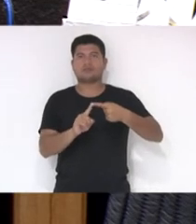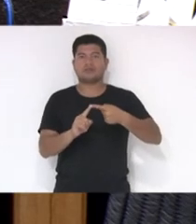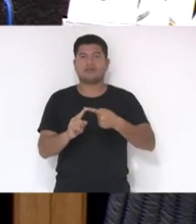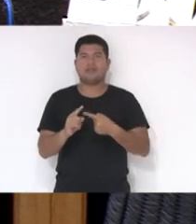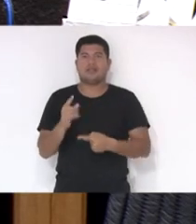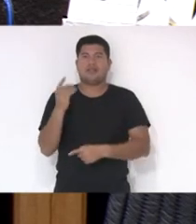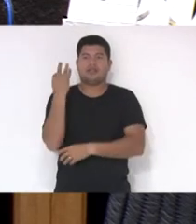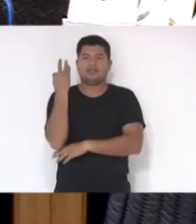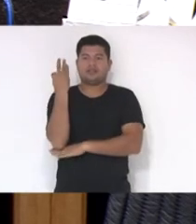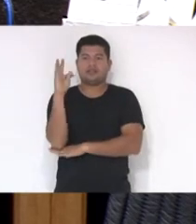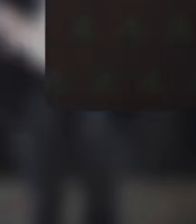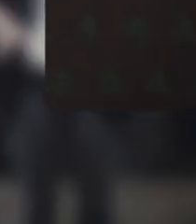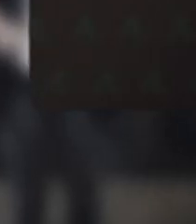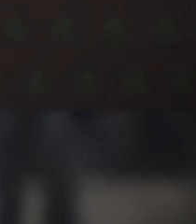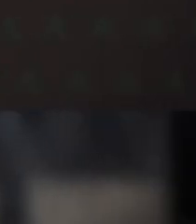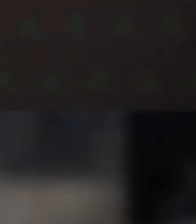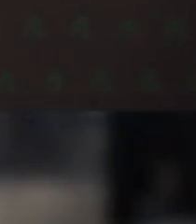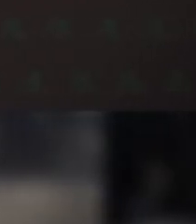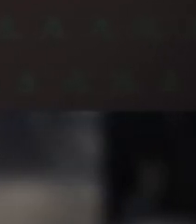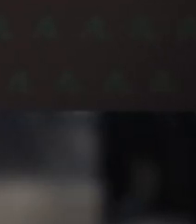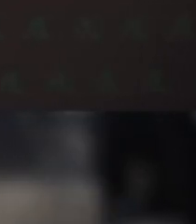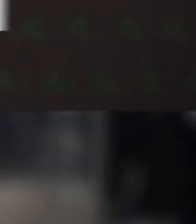Assembleia Legislativa. Apoio